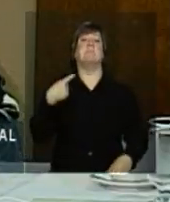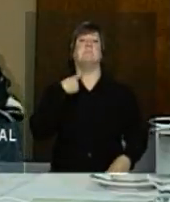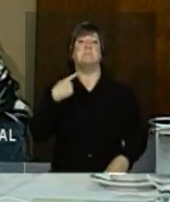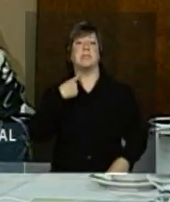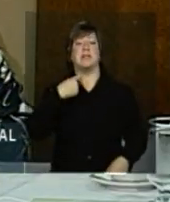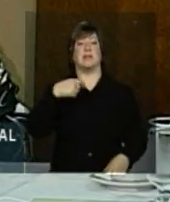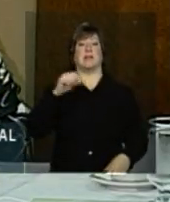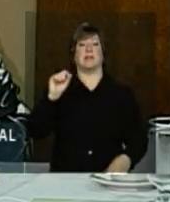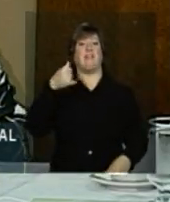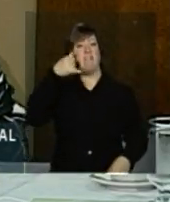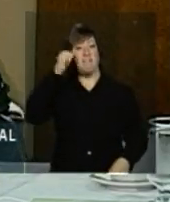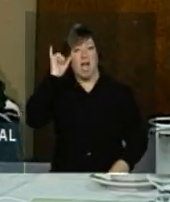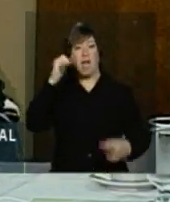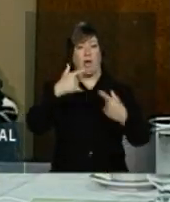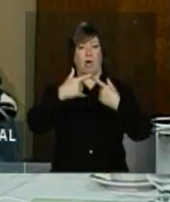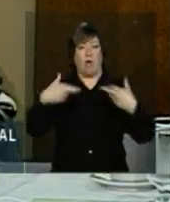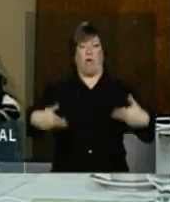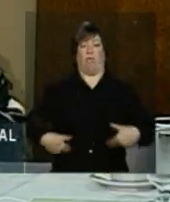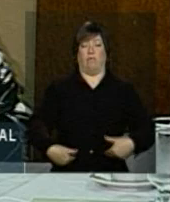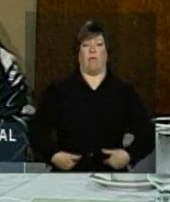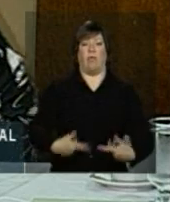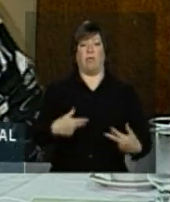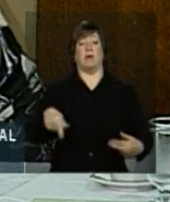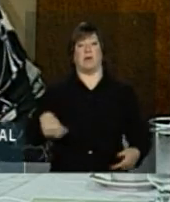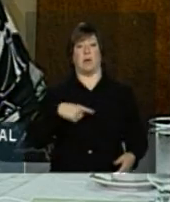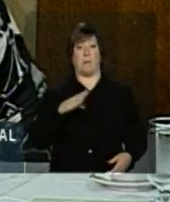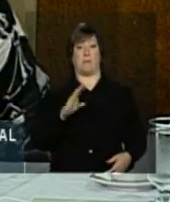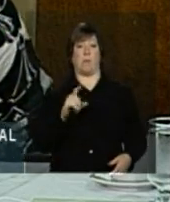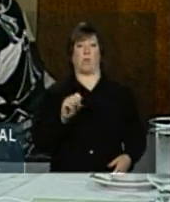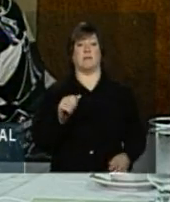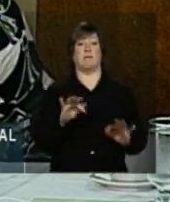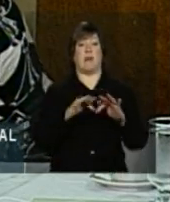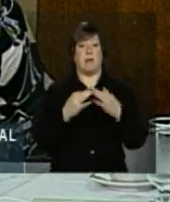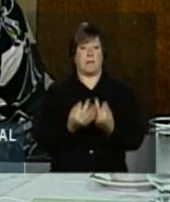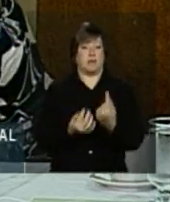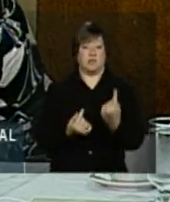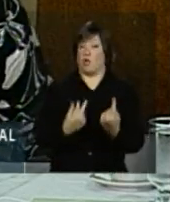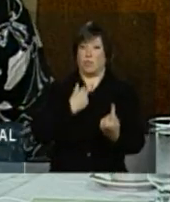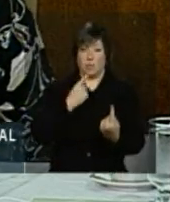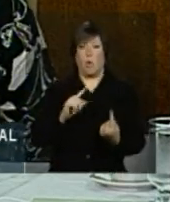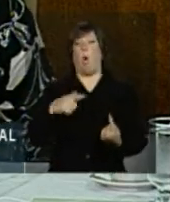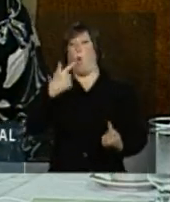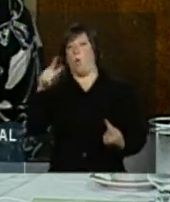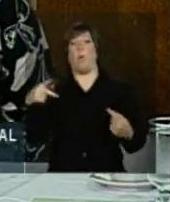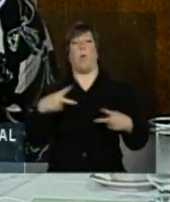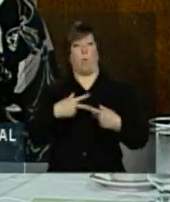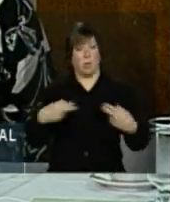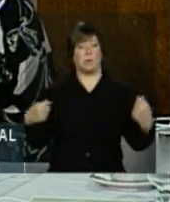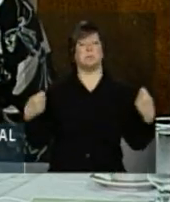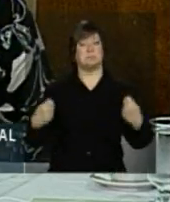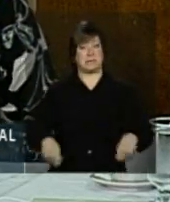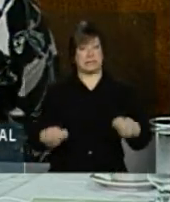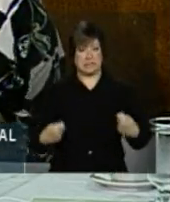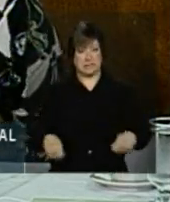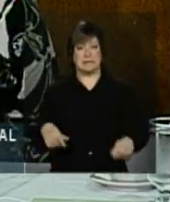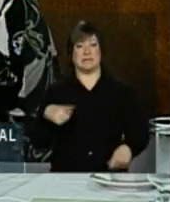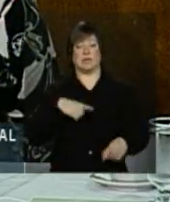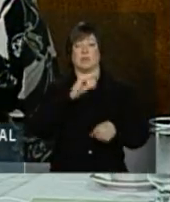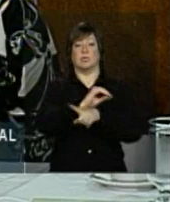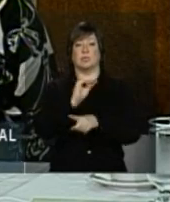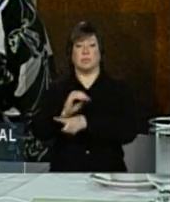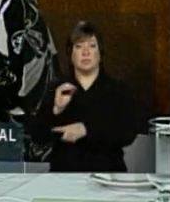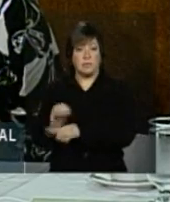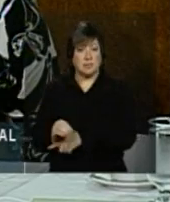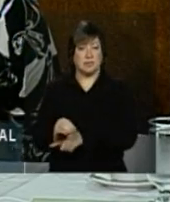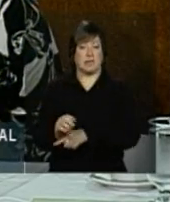suficiente para assegurar que os animais sobrevivam tem que ter ações emergenciais que garantam também eh e que que sustentem uma